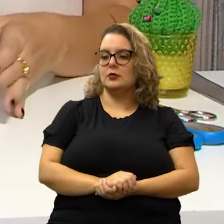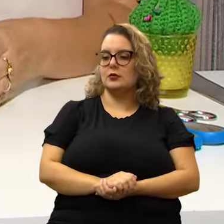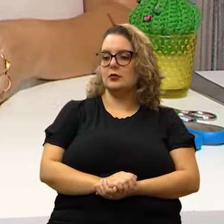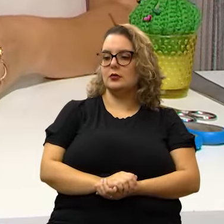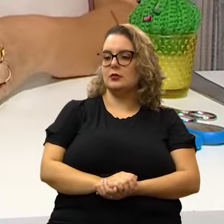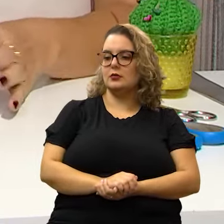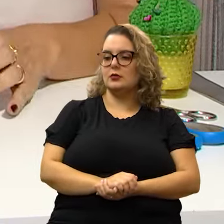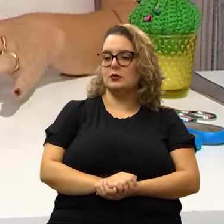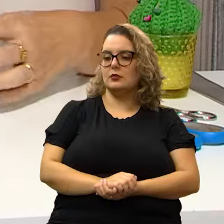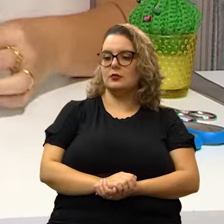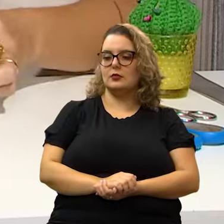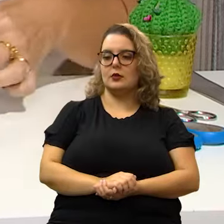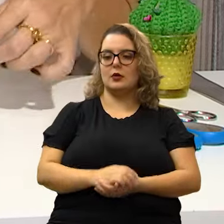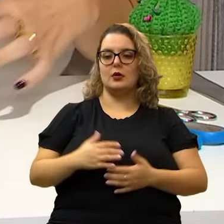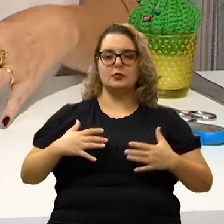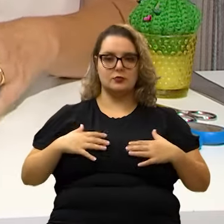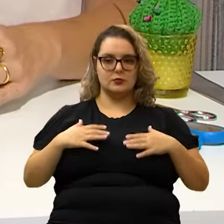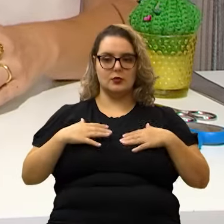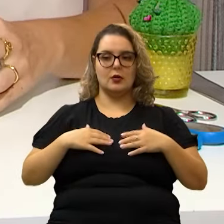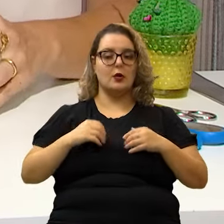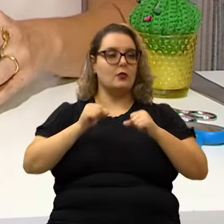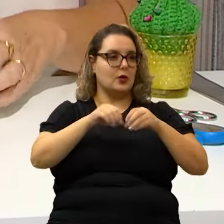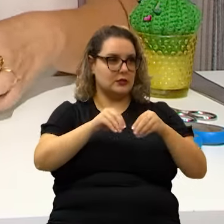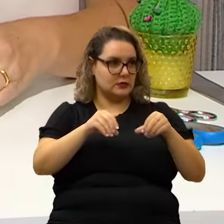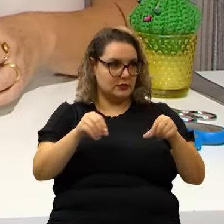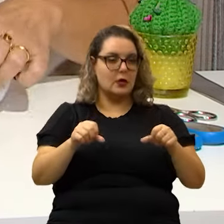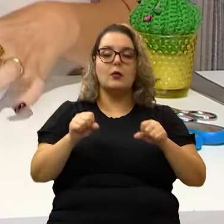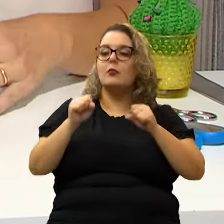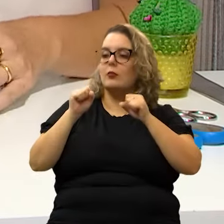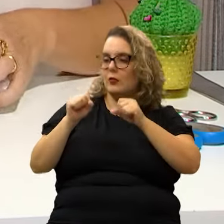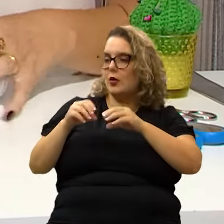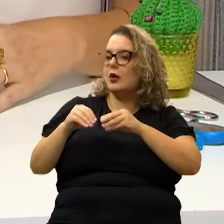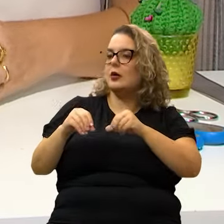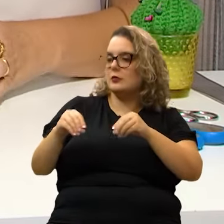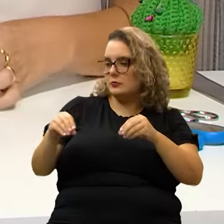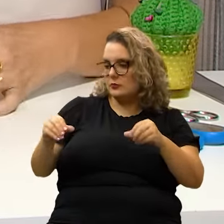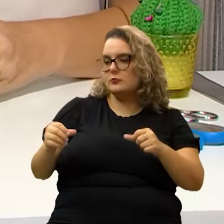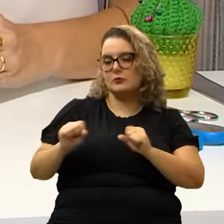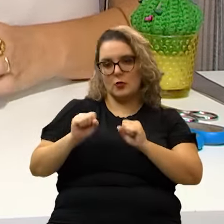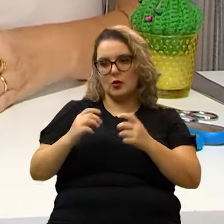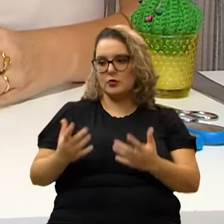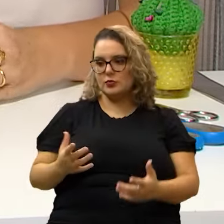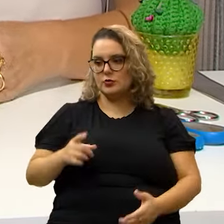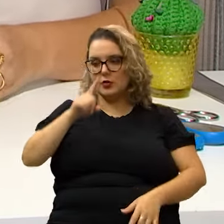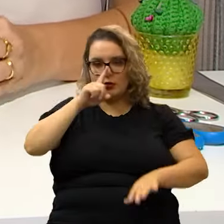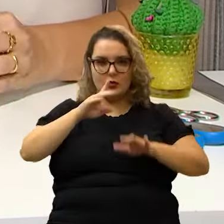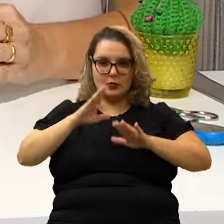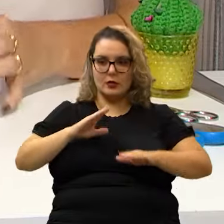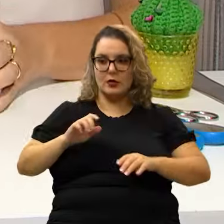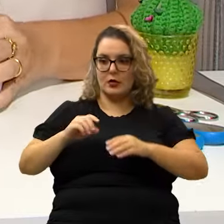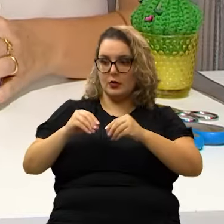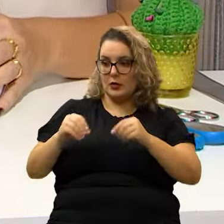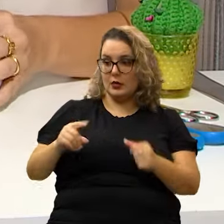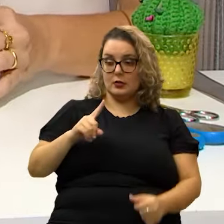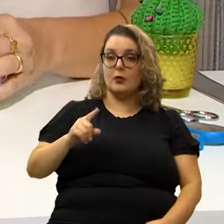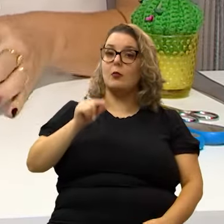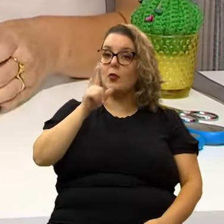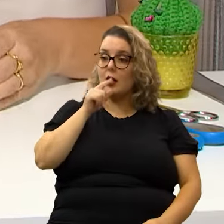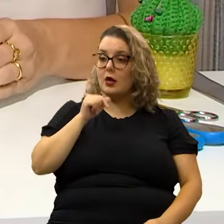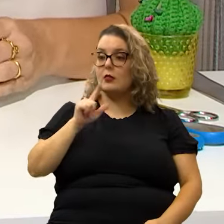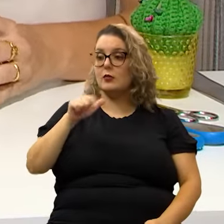fazer essa base do corpinho. Pode ser areia também, não pode? Pode ser uma areia, né? Tomar cuidado com que a areia não